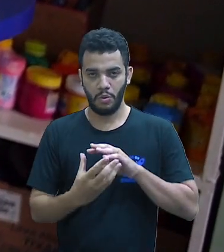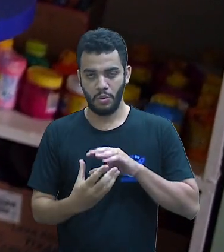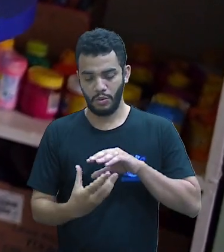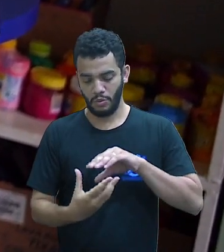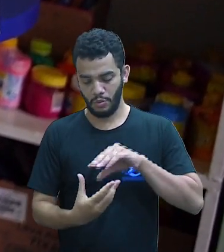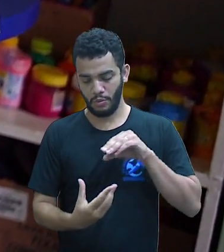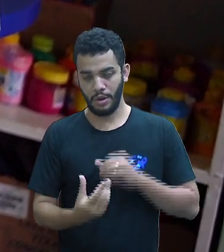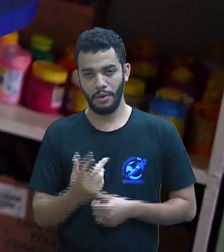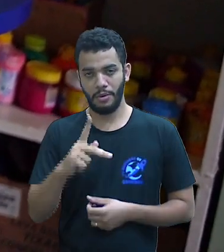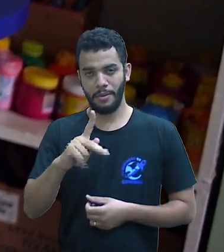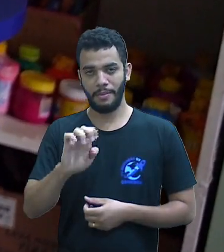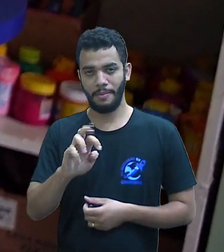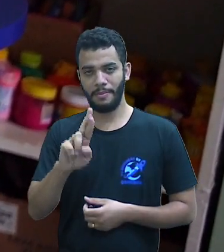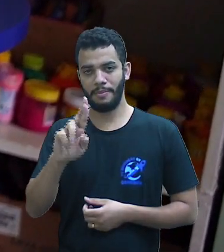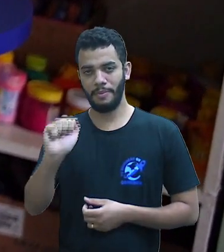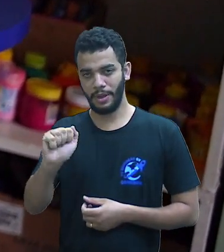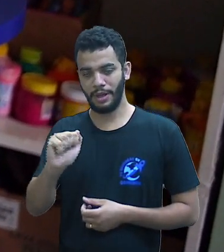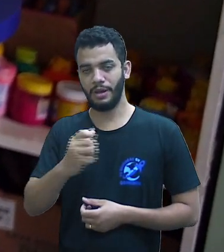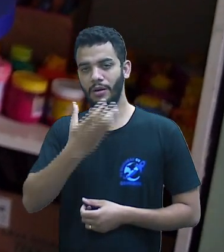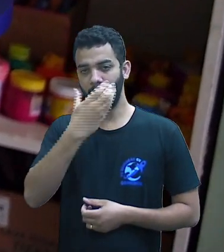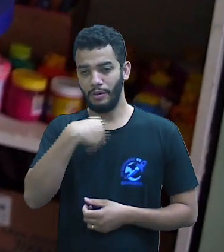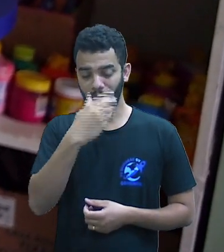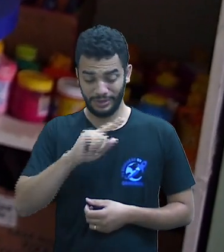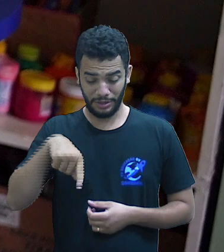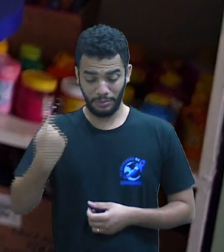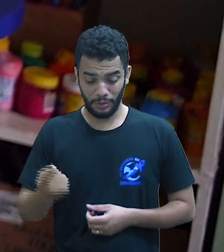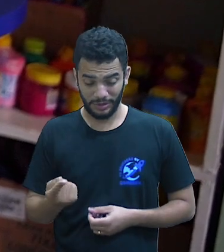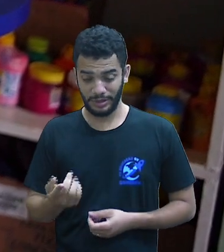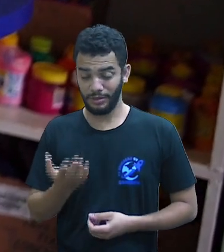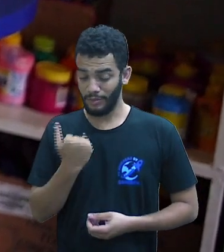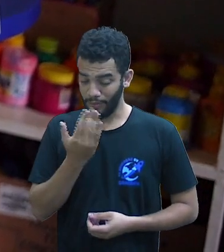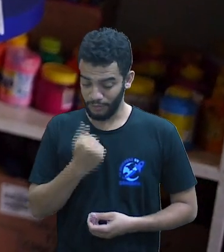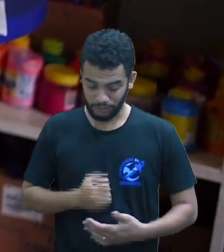Aí a lagarta comeu, ela tava passando mal.